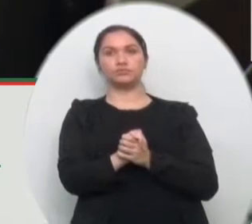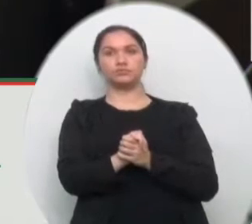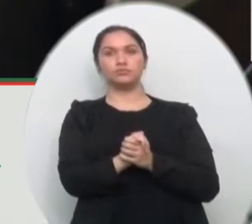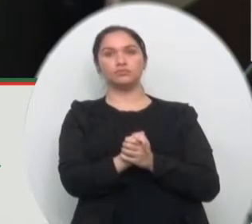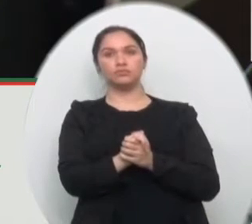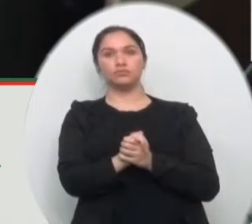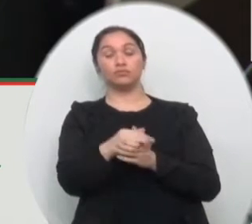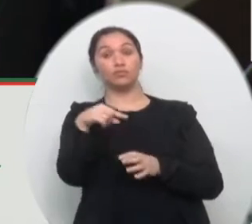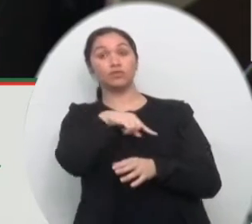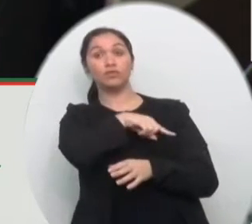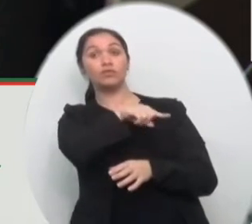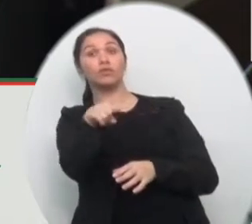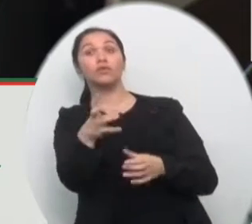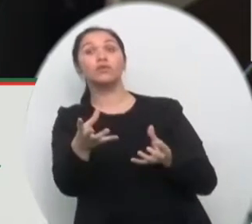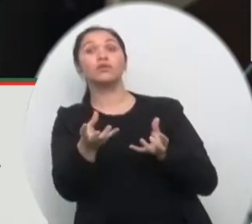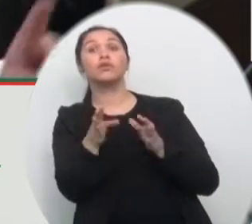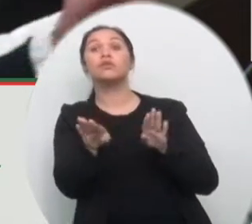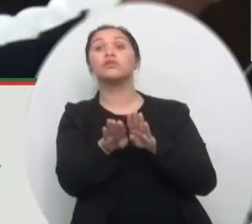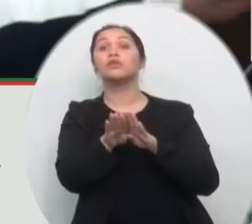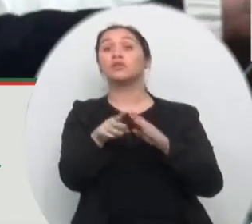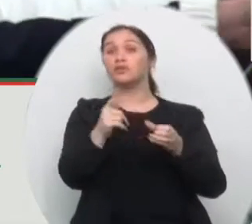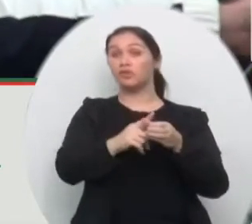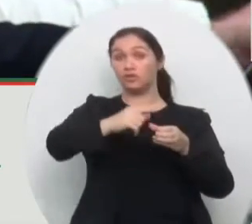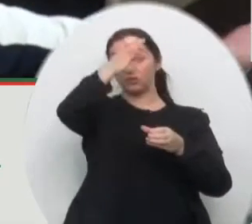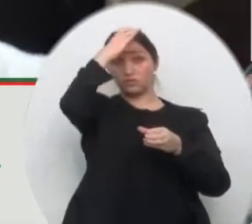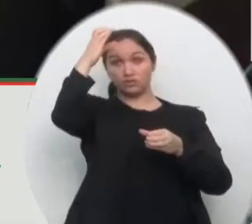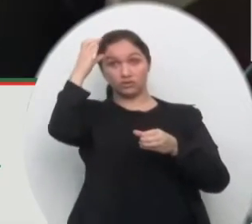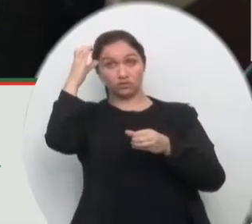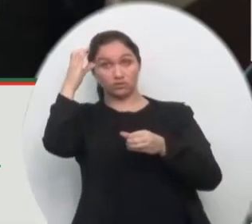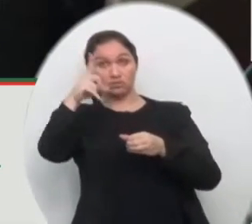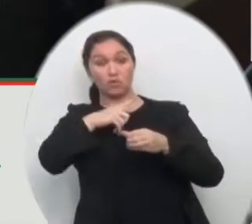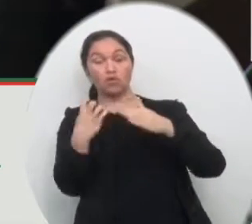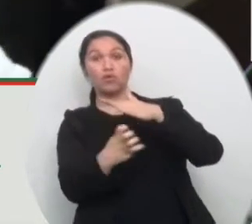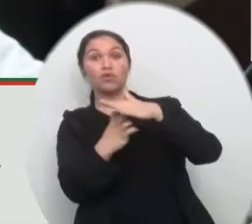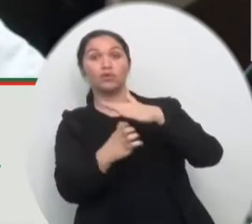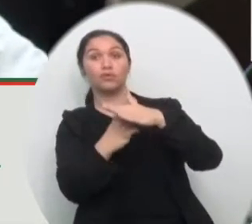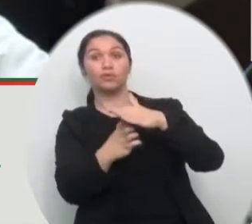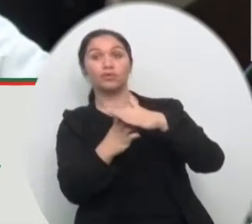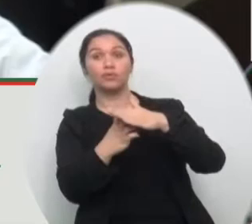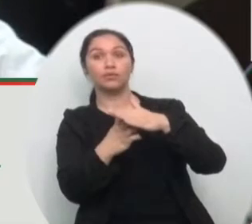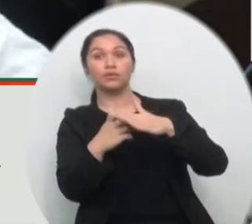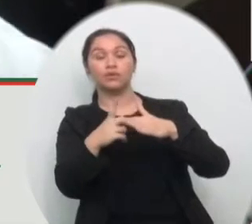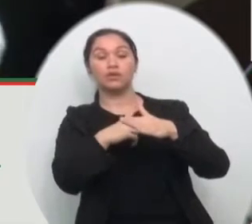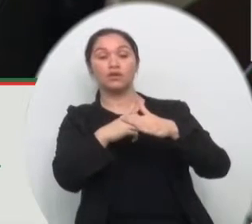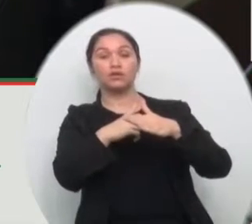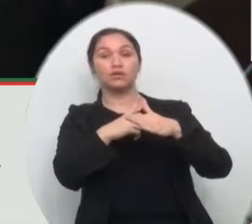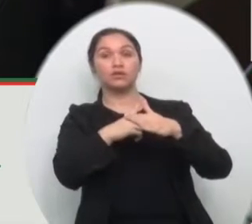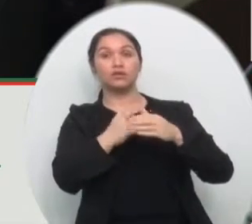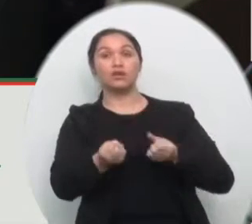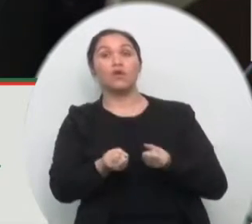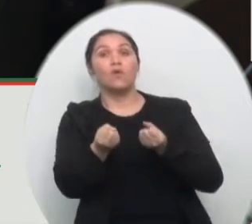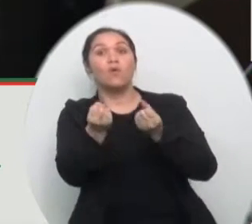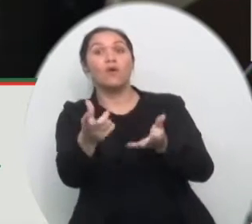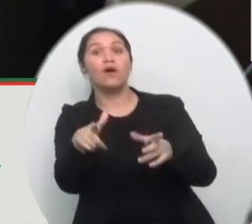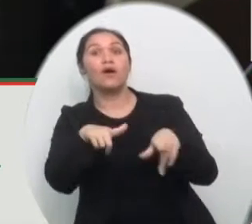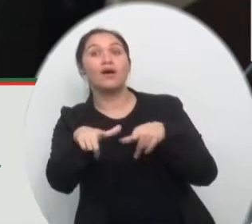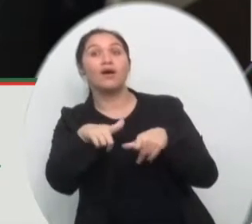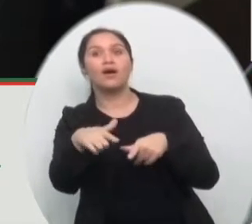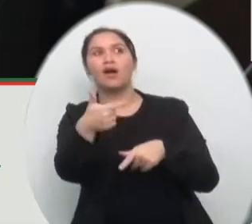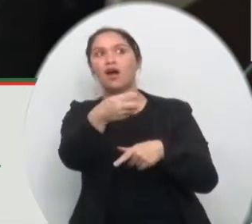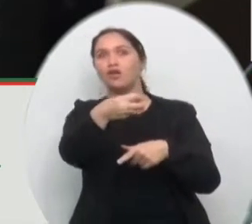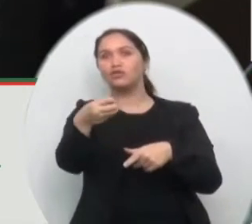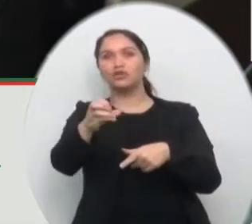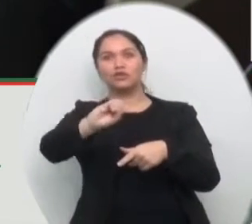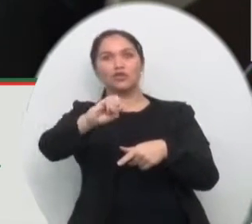é que não quer que Criciúma abra uma empresa que gere 200 ou 300 empregos aqui na região? A nossa comunidade que está ali atrás é